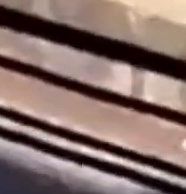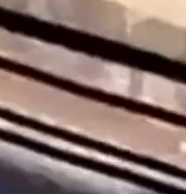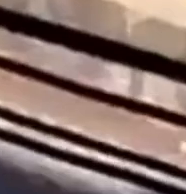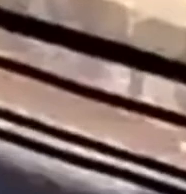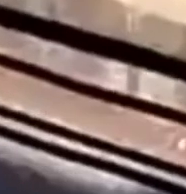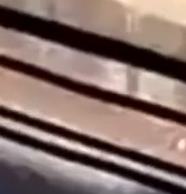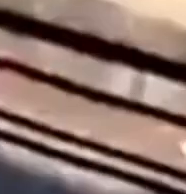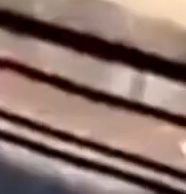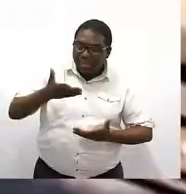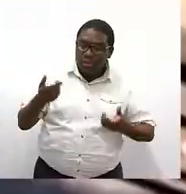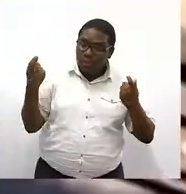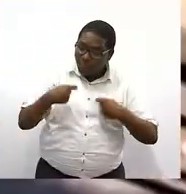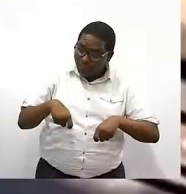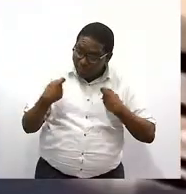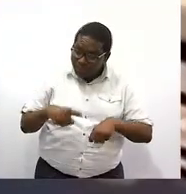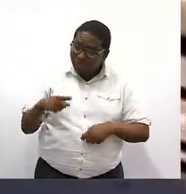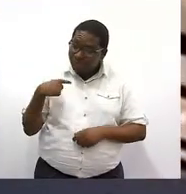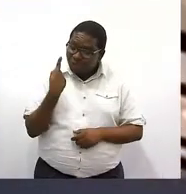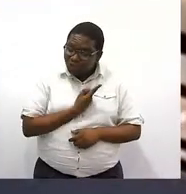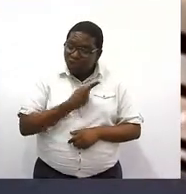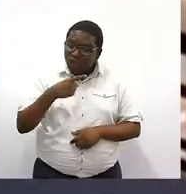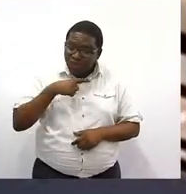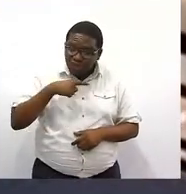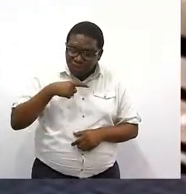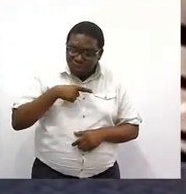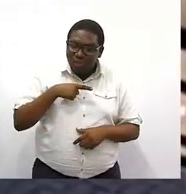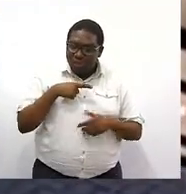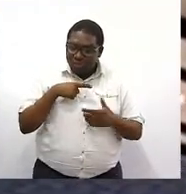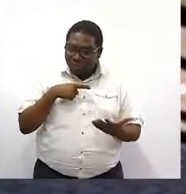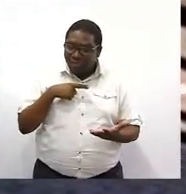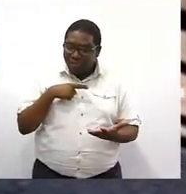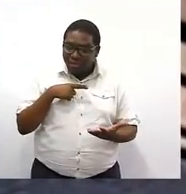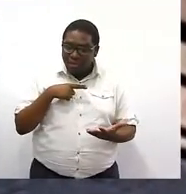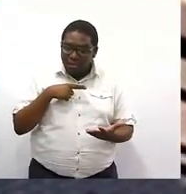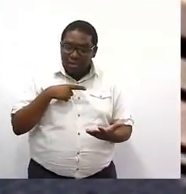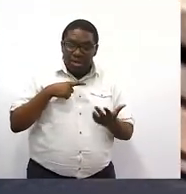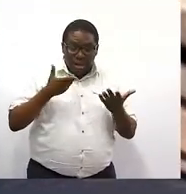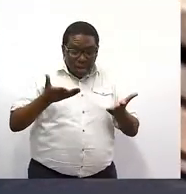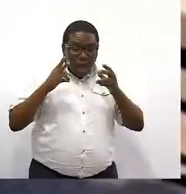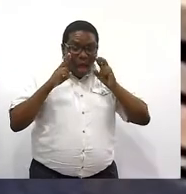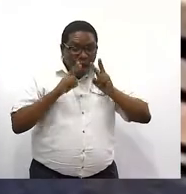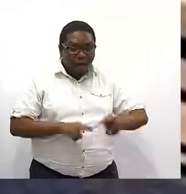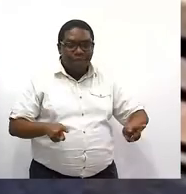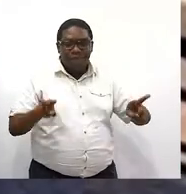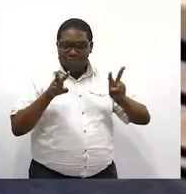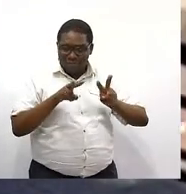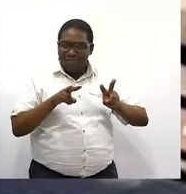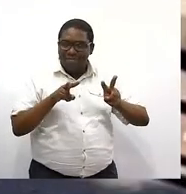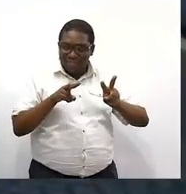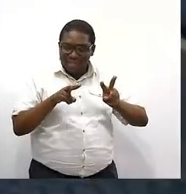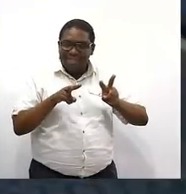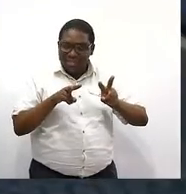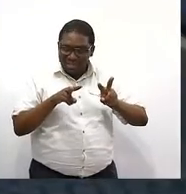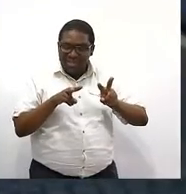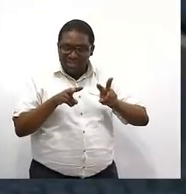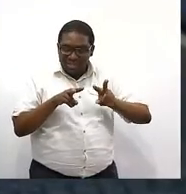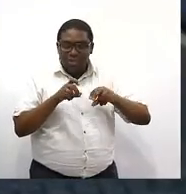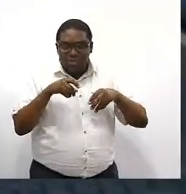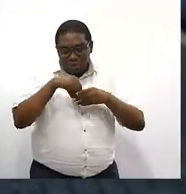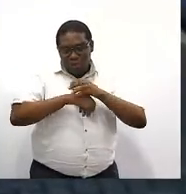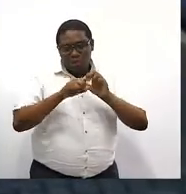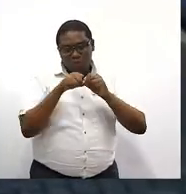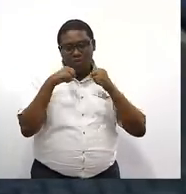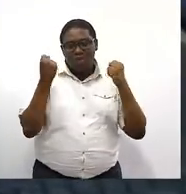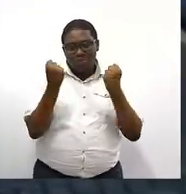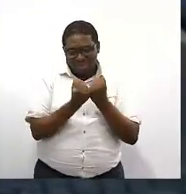é preciso que a gente tenha, né, um olhar diferenciado, um olhar social,